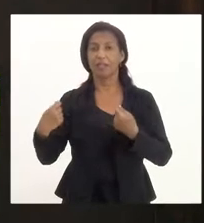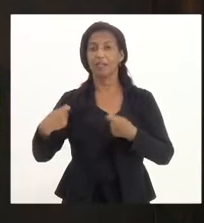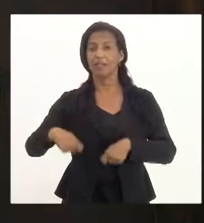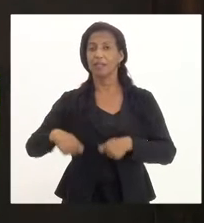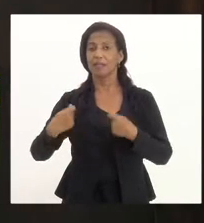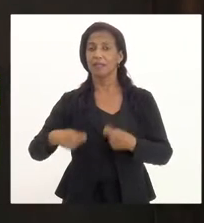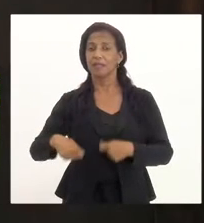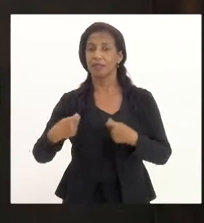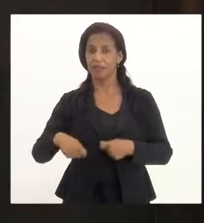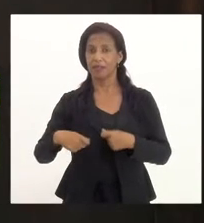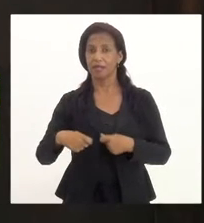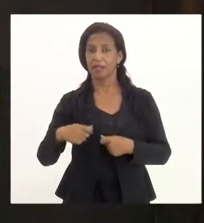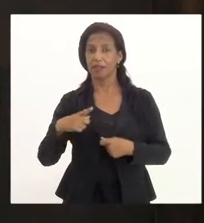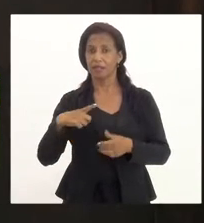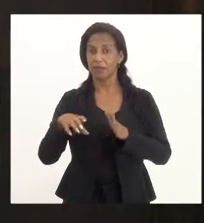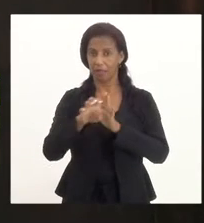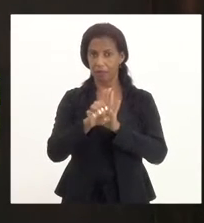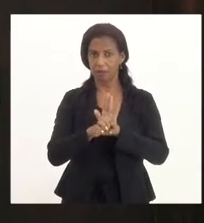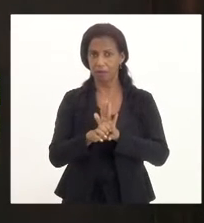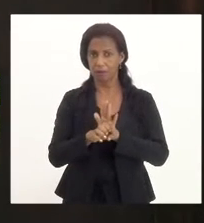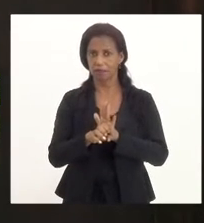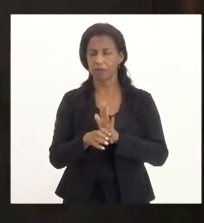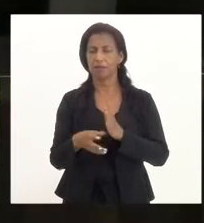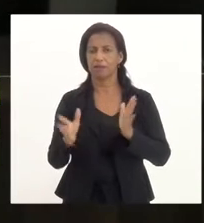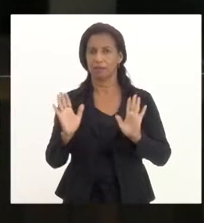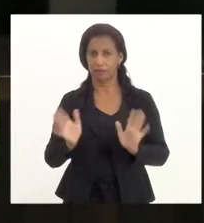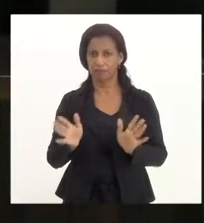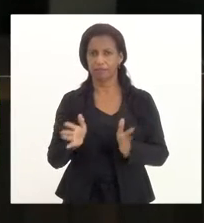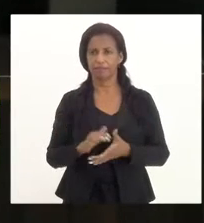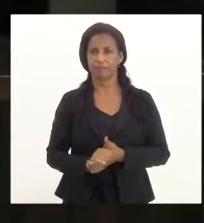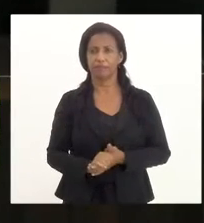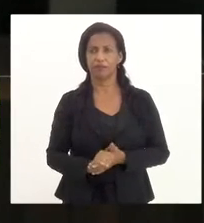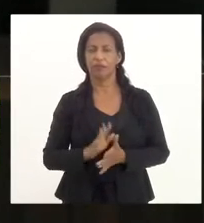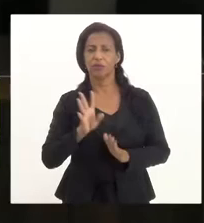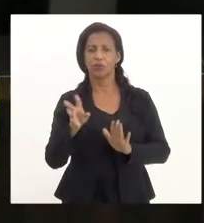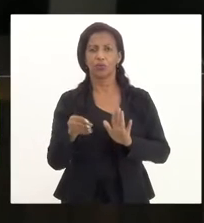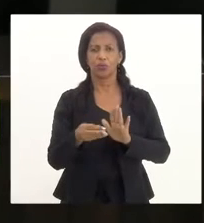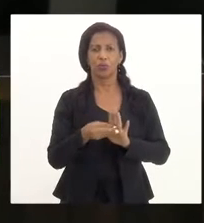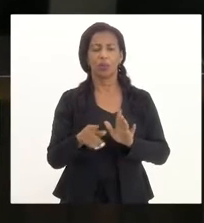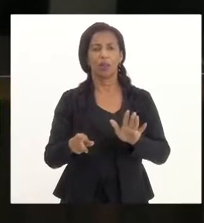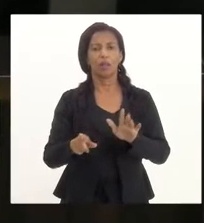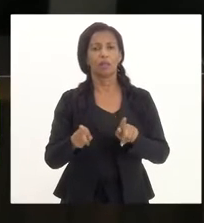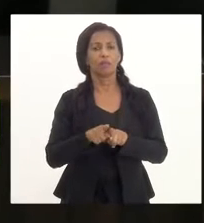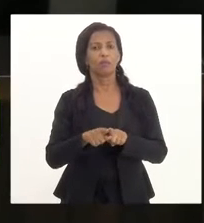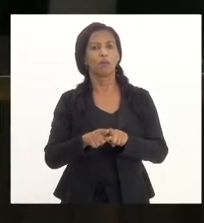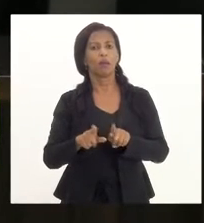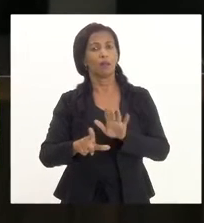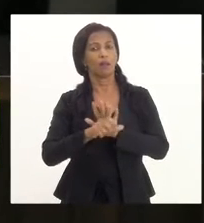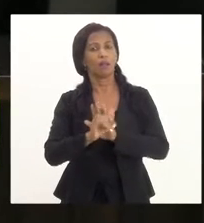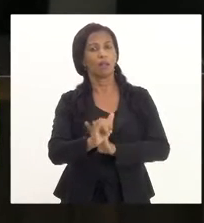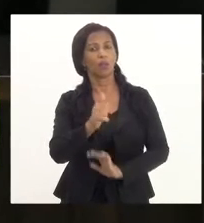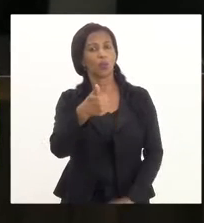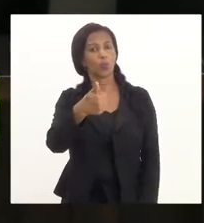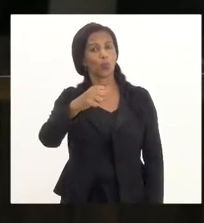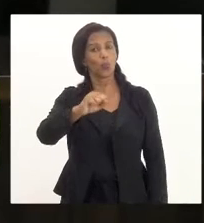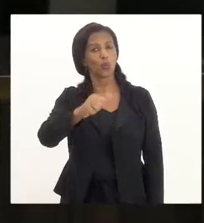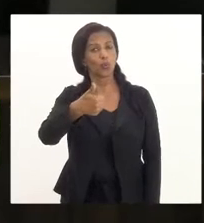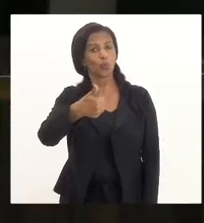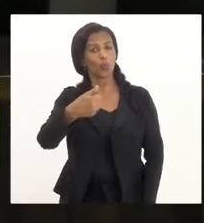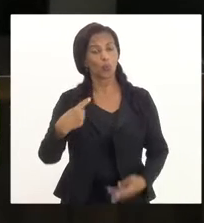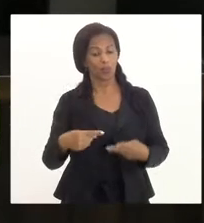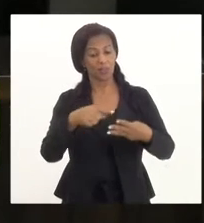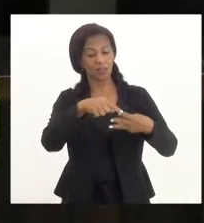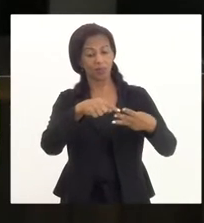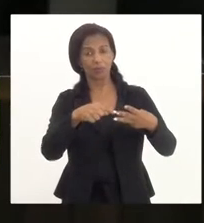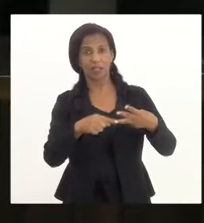necessidade e tem menos para isso dia colocar também a lei 181 porque todas são